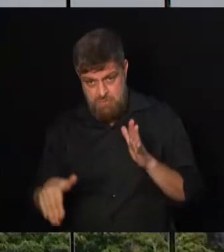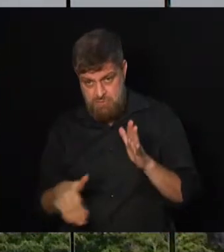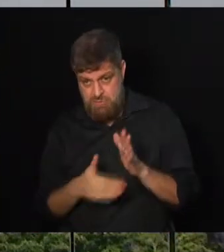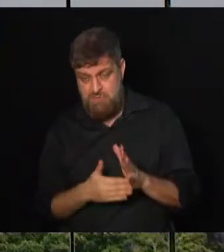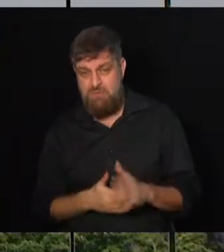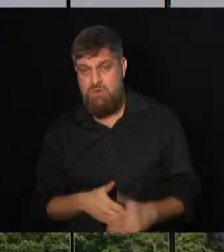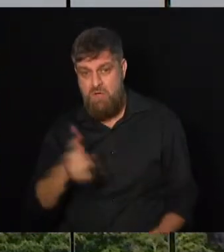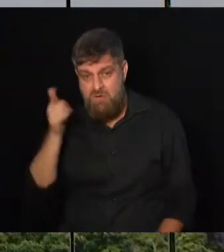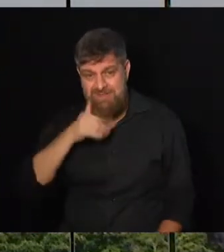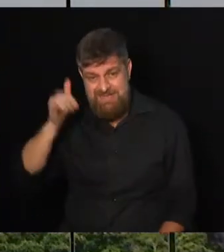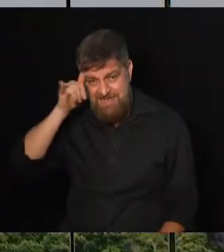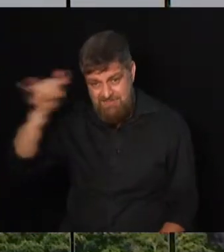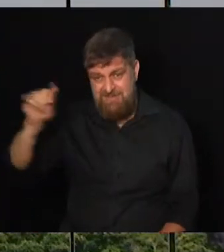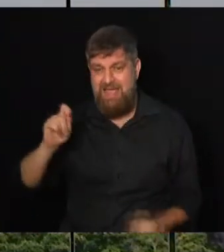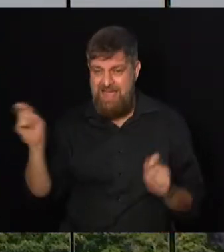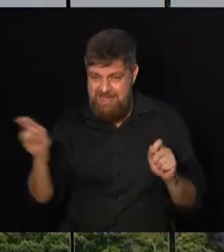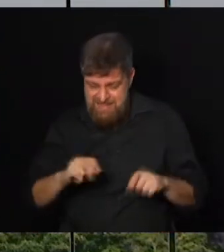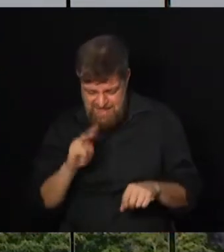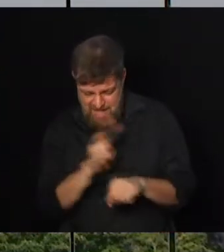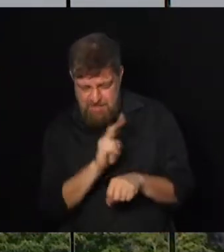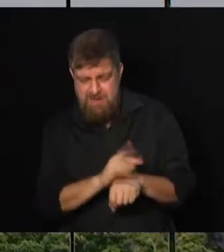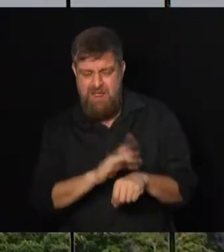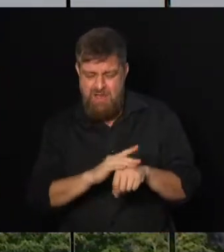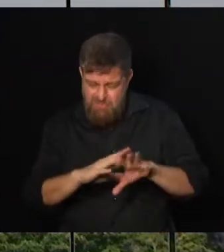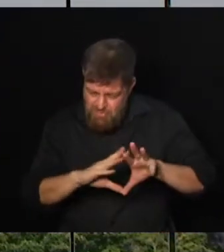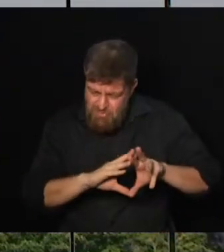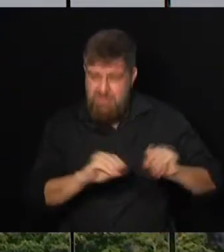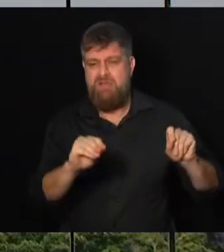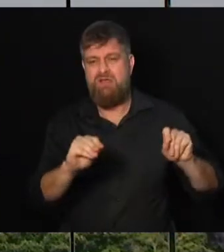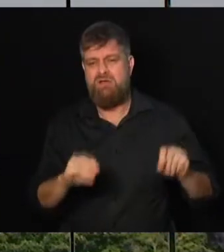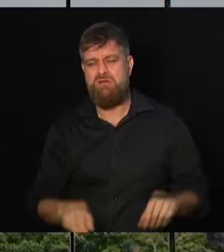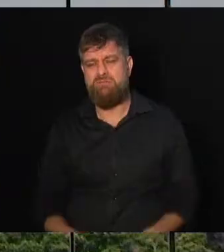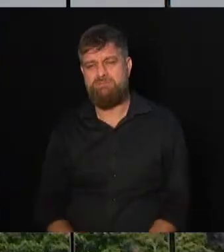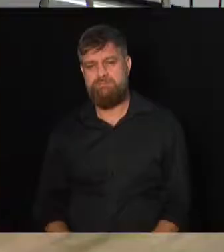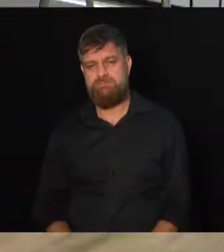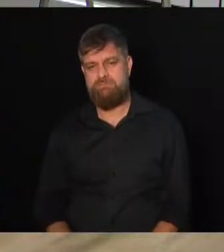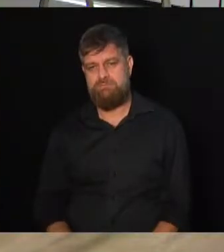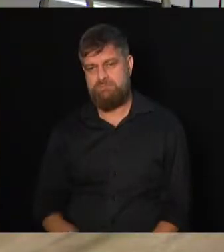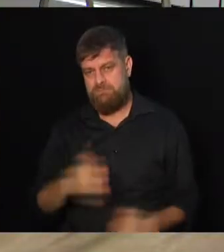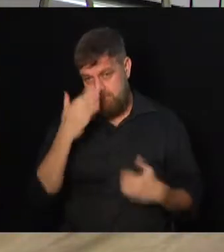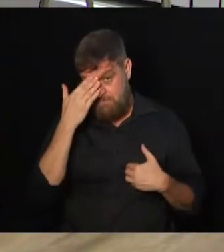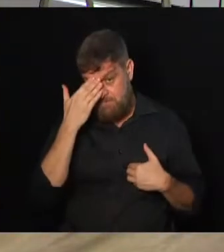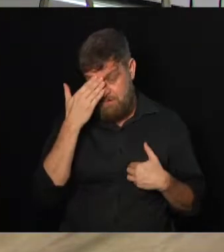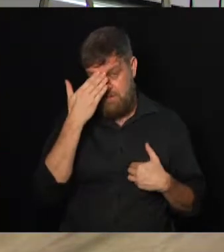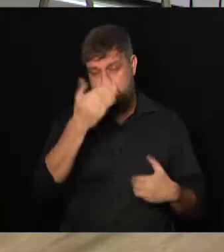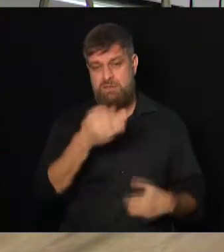consegue prever, você consegue remediar futuramente. Tá certo, então, doutora, agradeço a sua